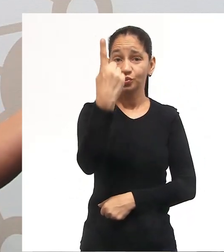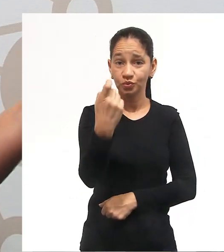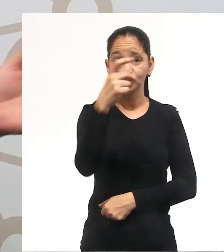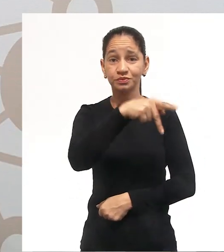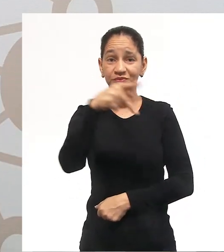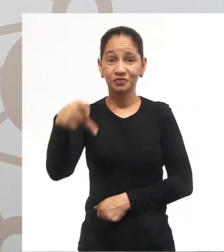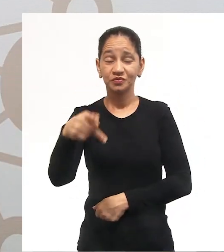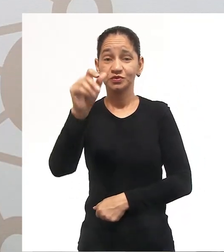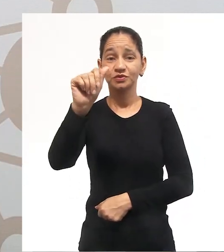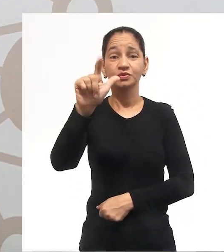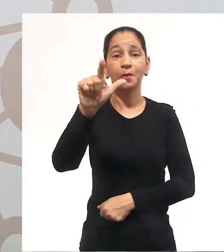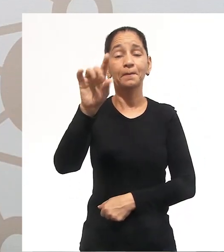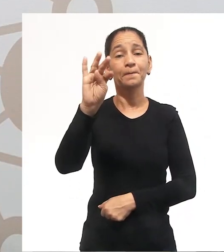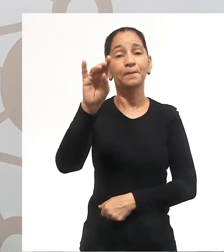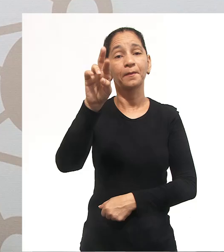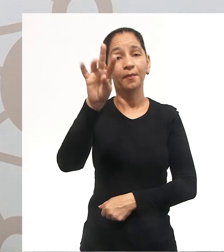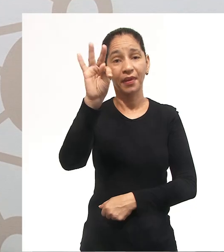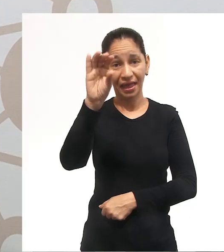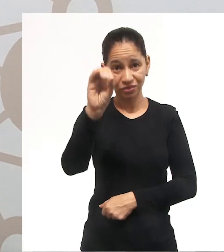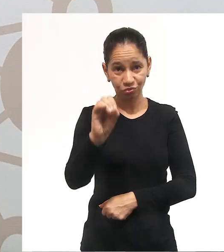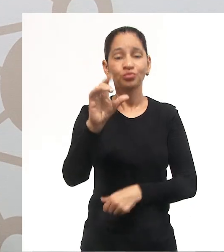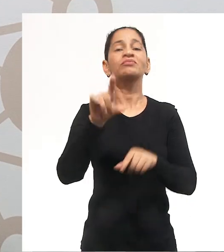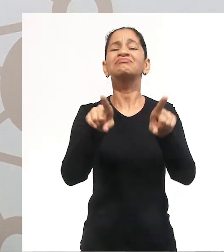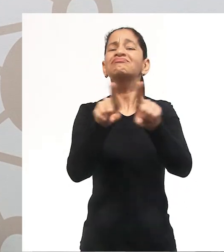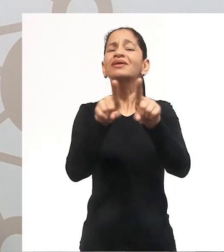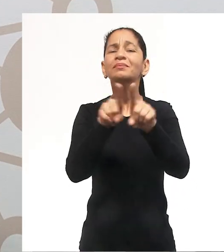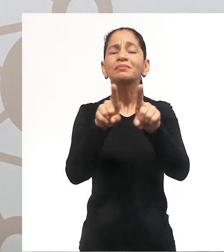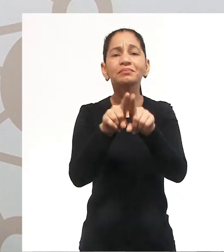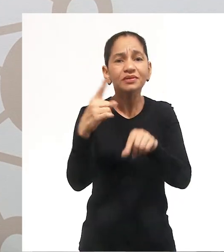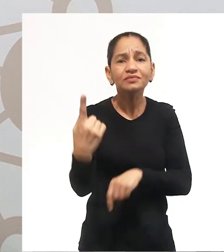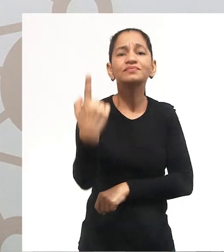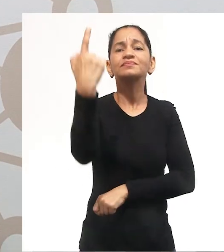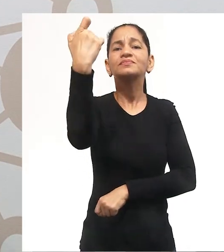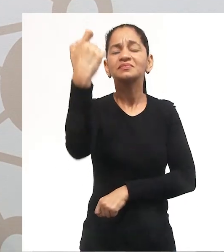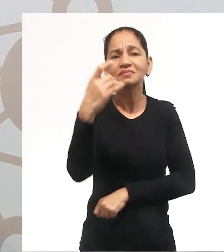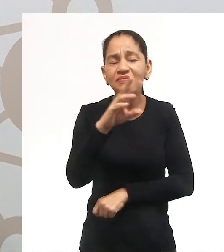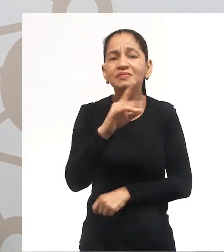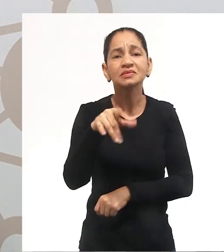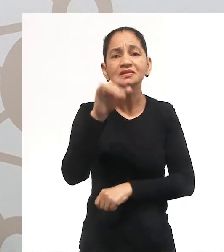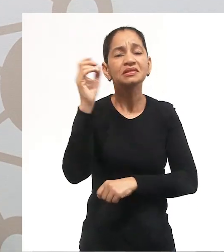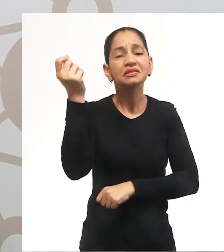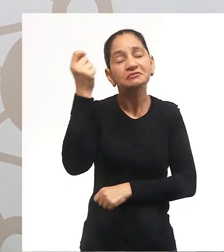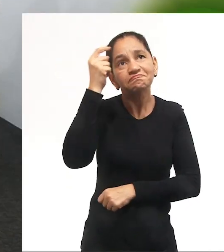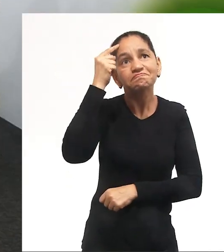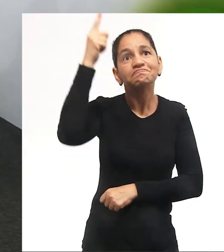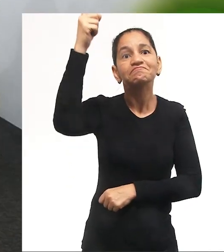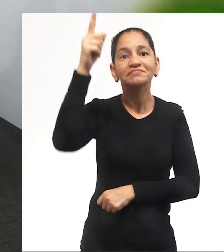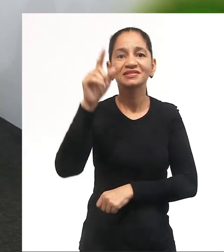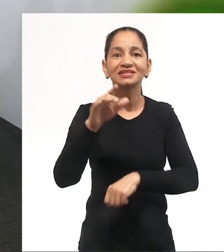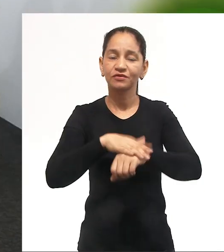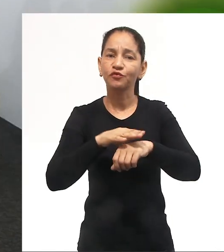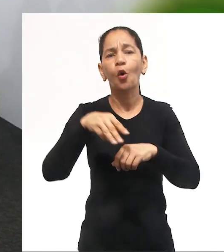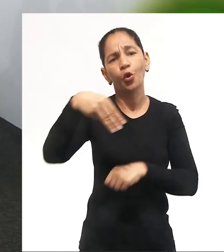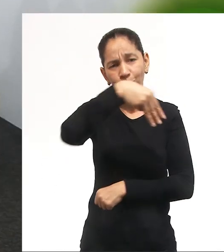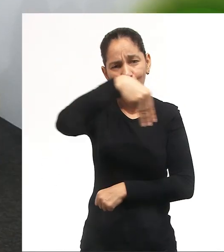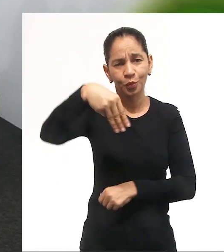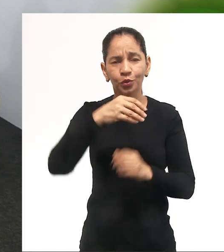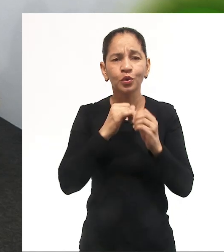dos nossos, digamos que na nossa jornada do herói, ele também foi um dos sábios, né? Dos inspiradores, um dos